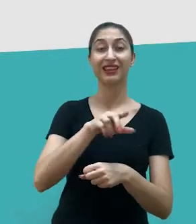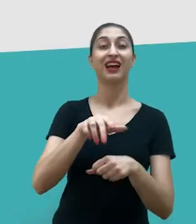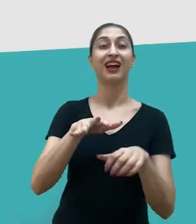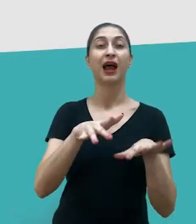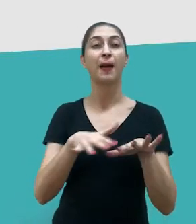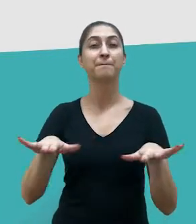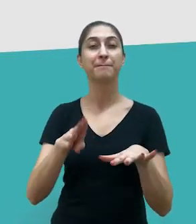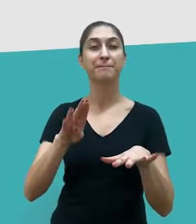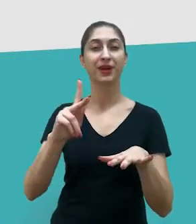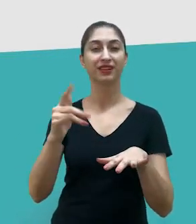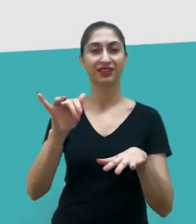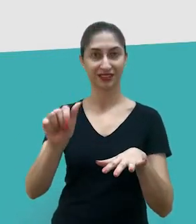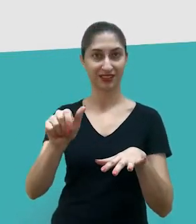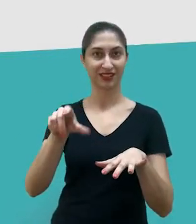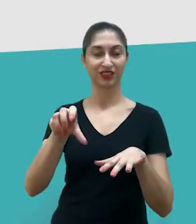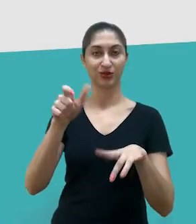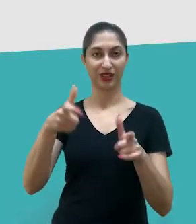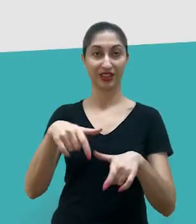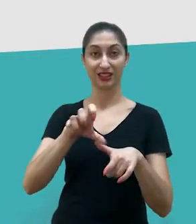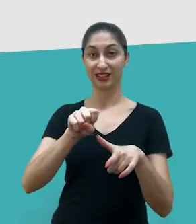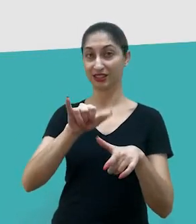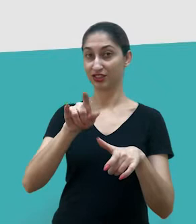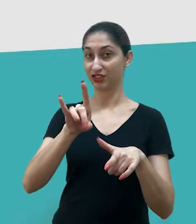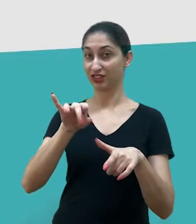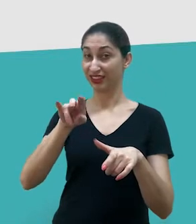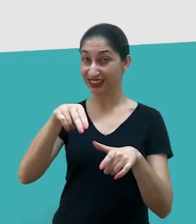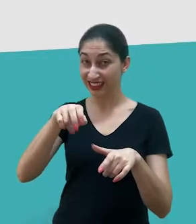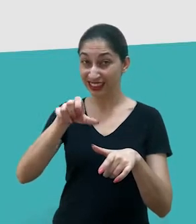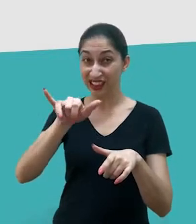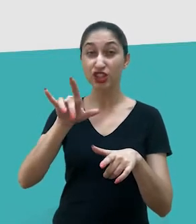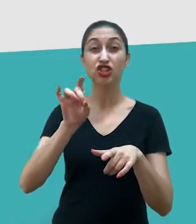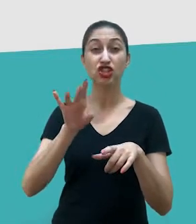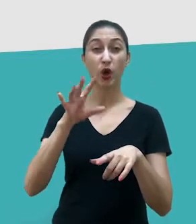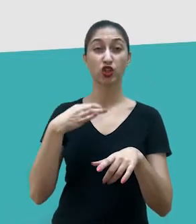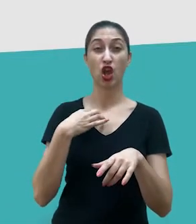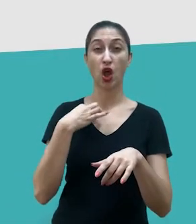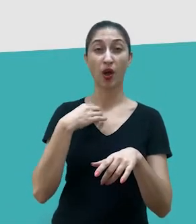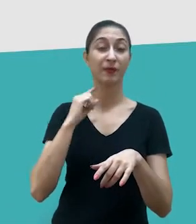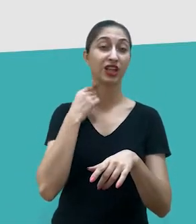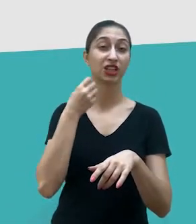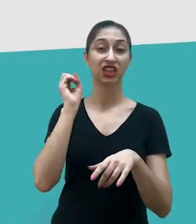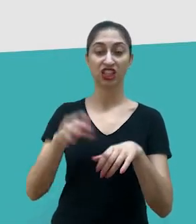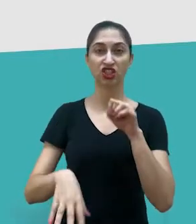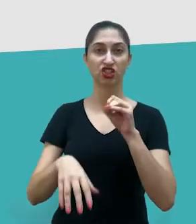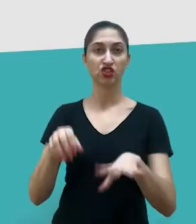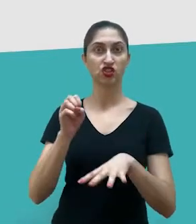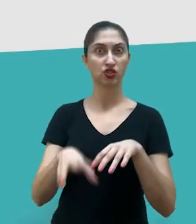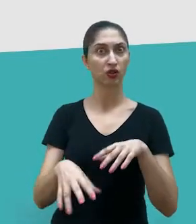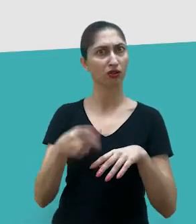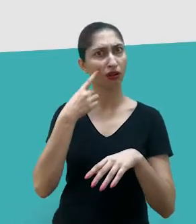com roupas só de lixo que a gente produz. É uma responsabilidade muito grande, vocês não